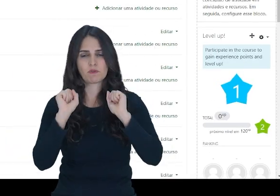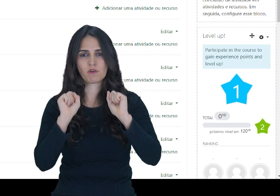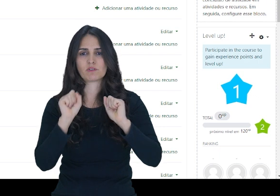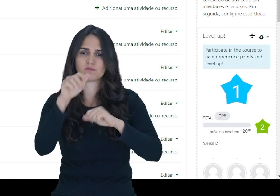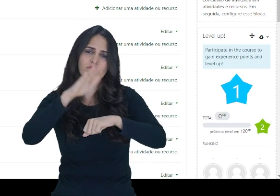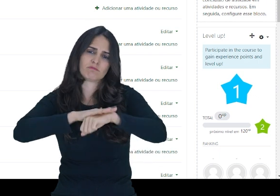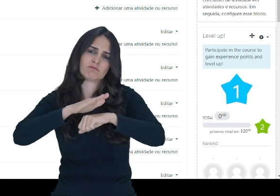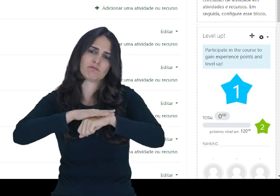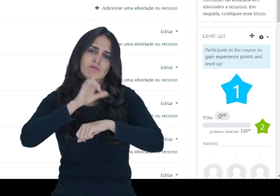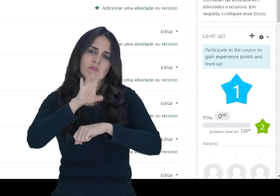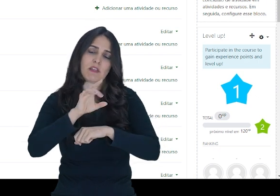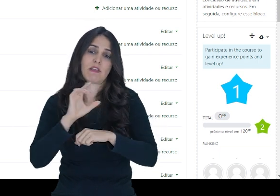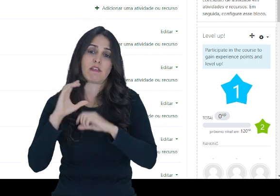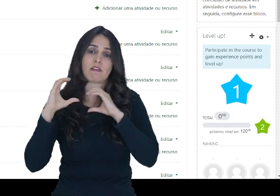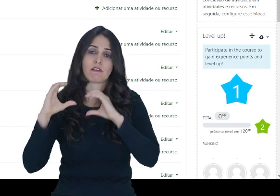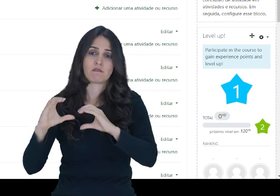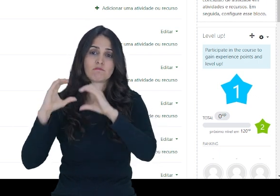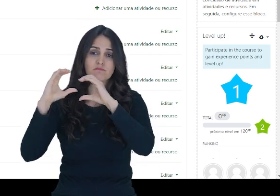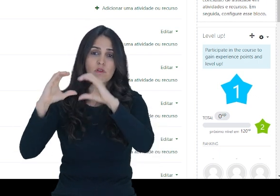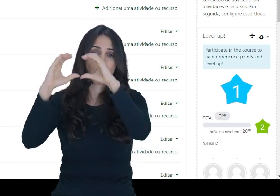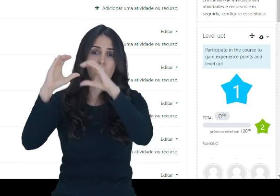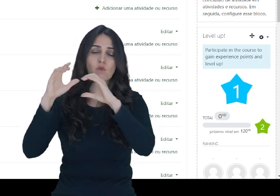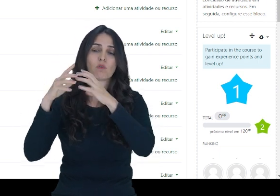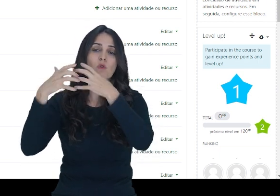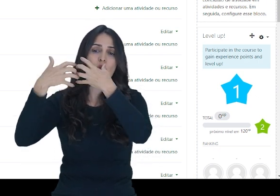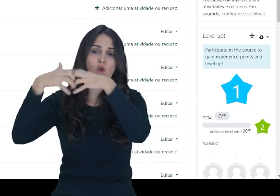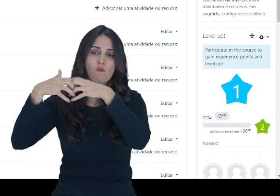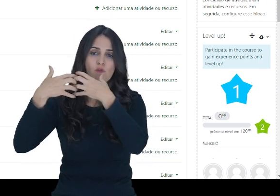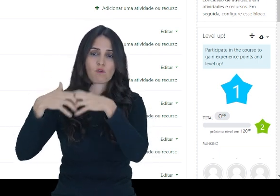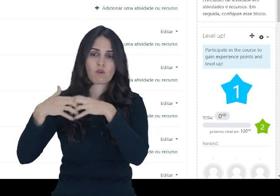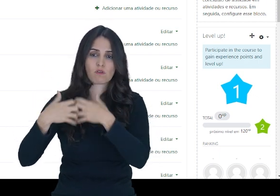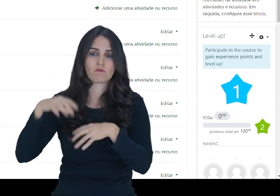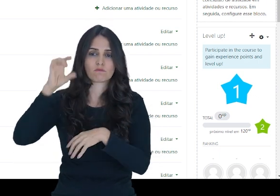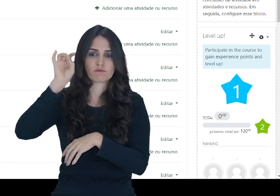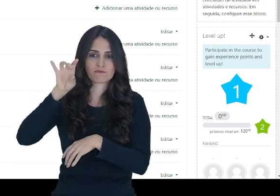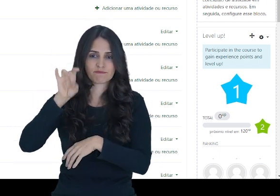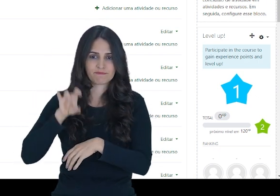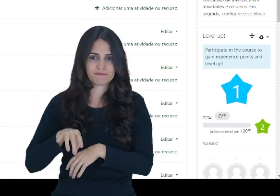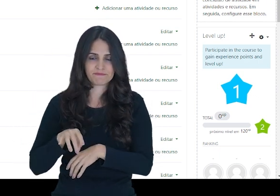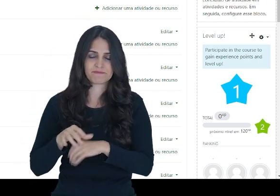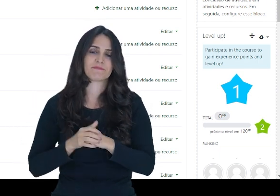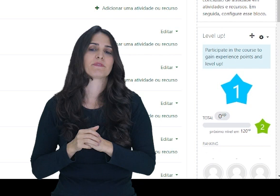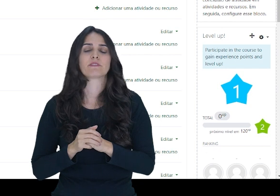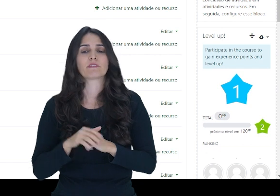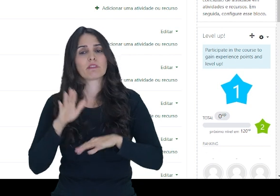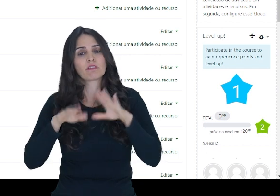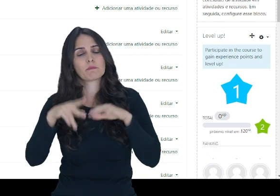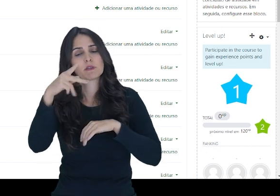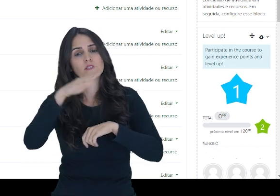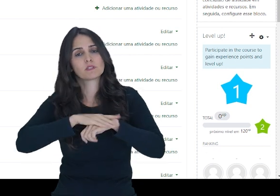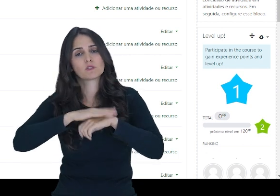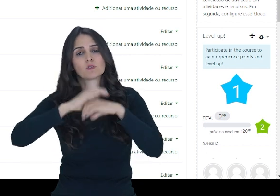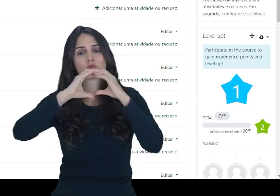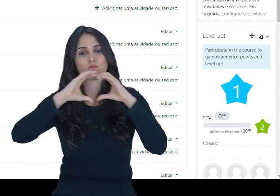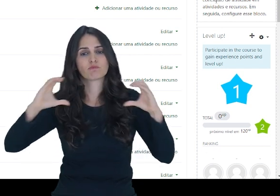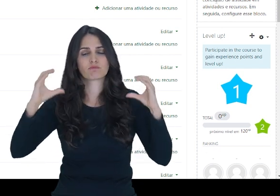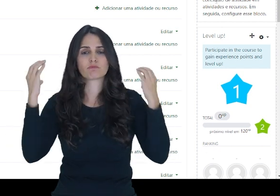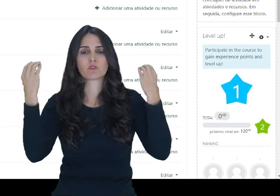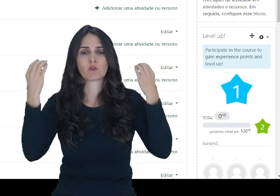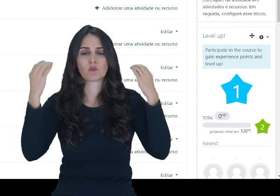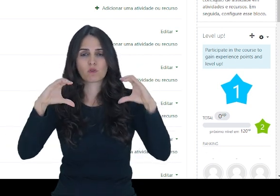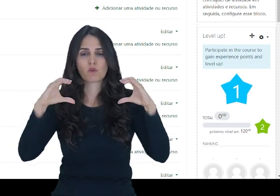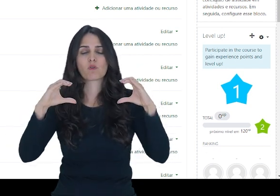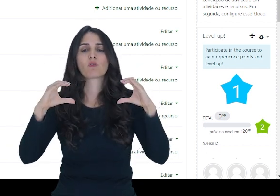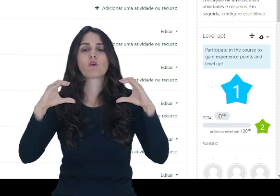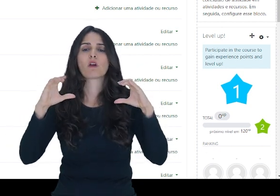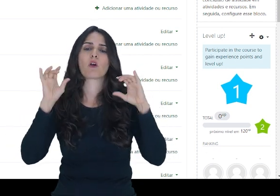vai é importante que cada bloco possui a sua configuração específica então de acordo com o bloco que você adicionar